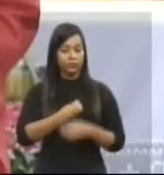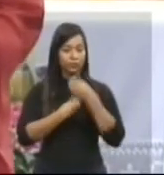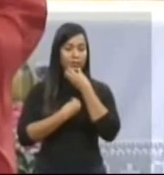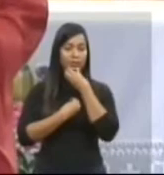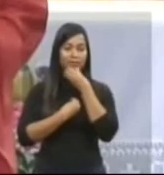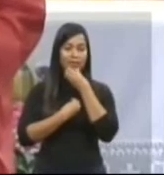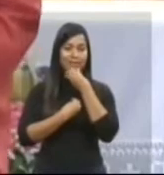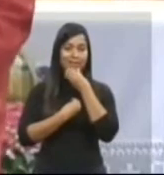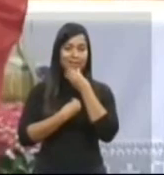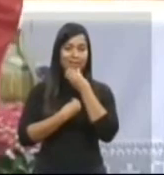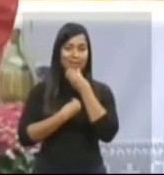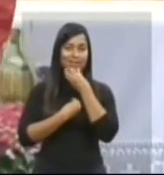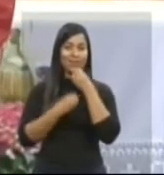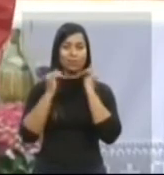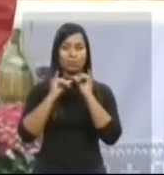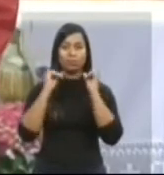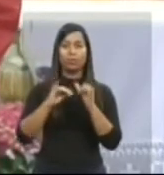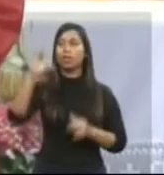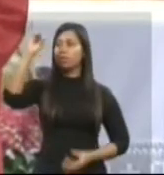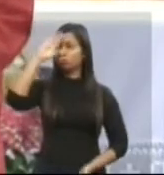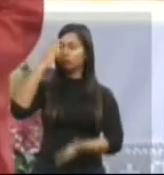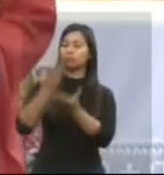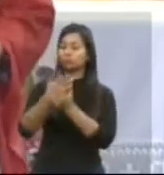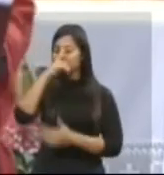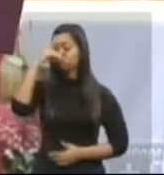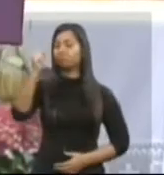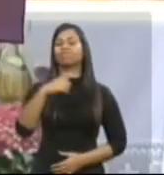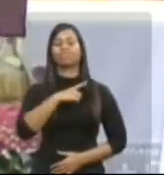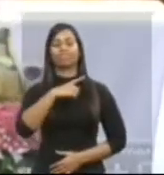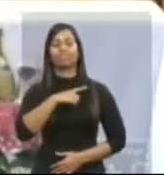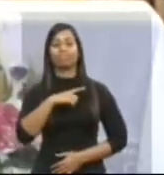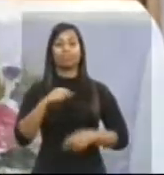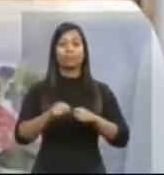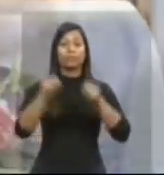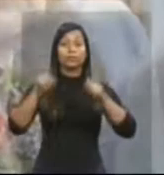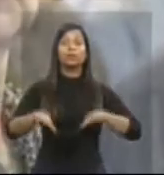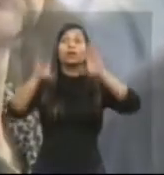convicção, dizendo: creio em Deus Pai,